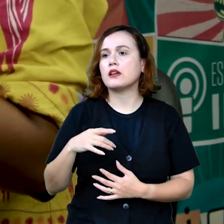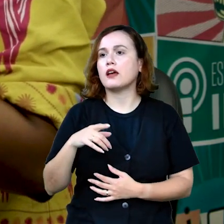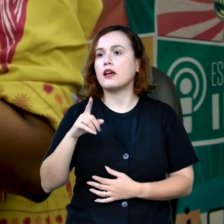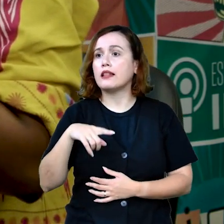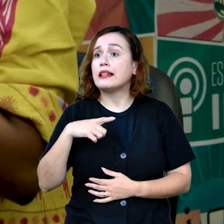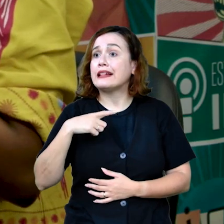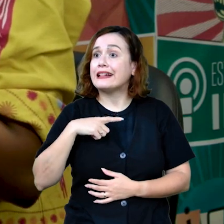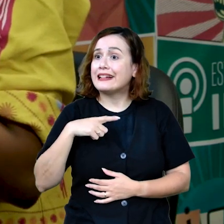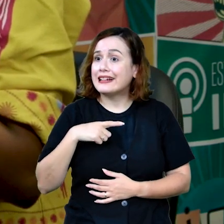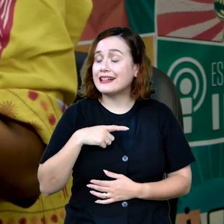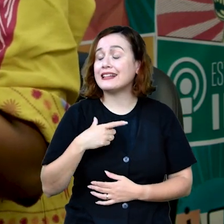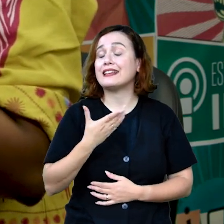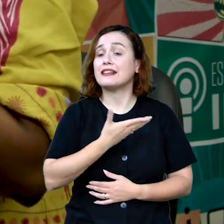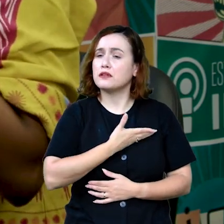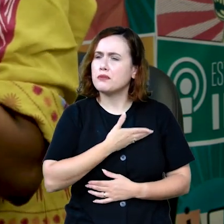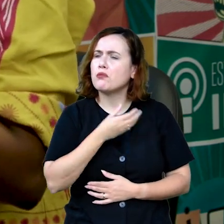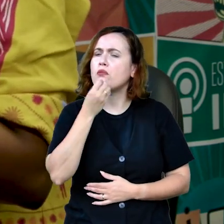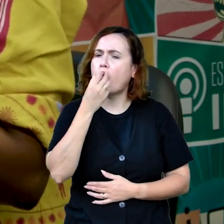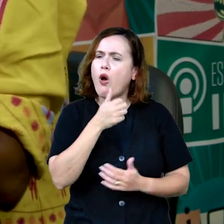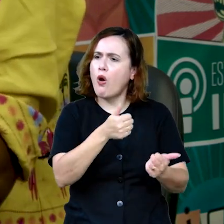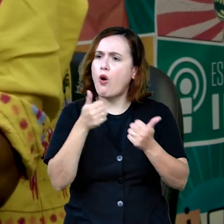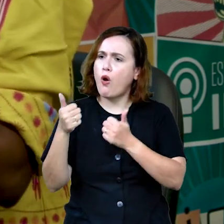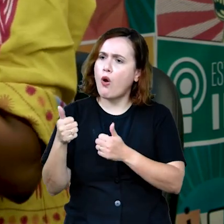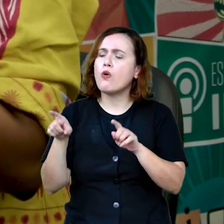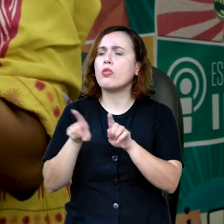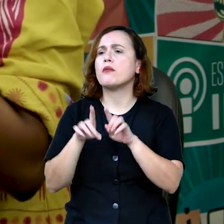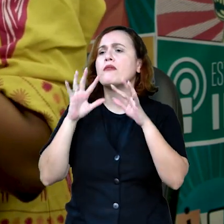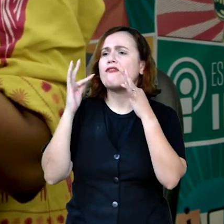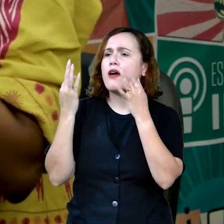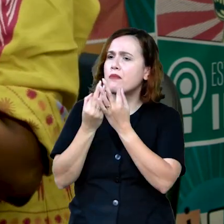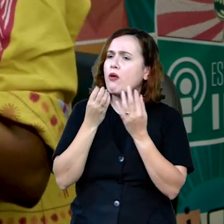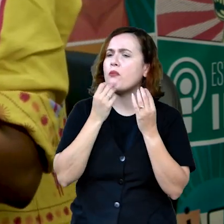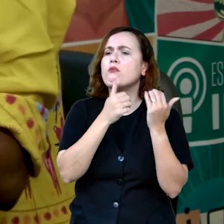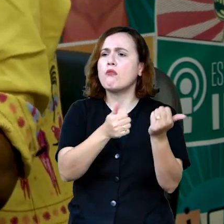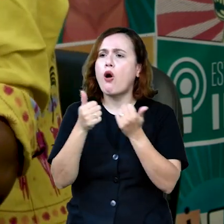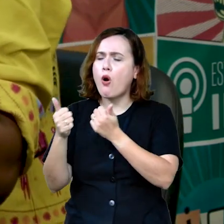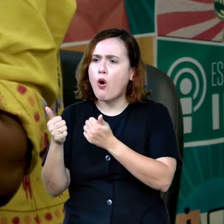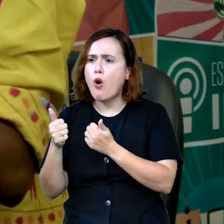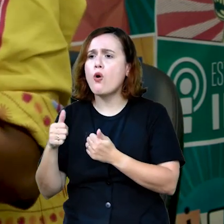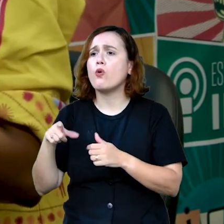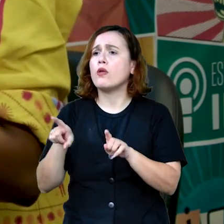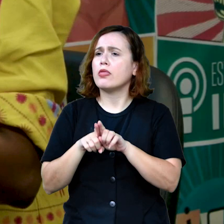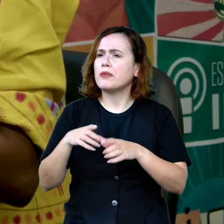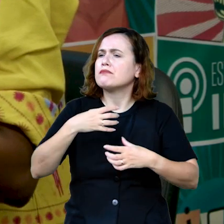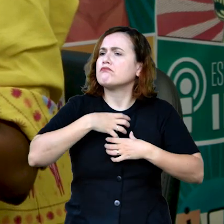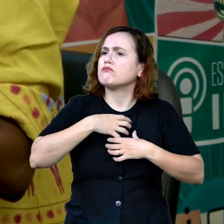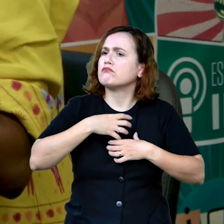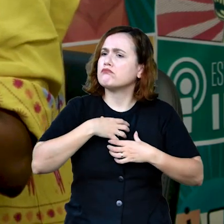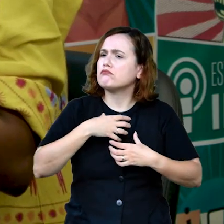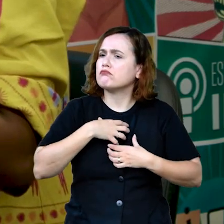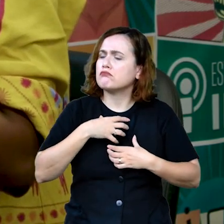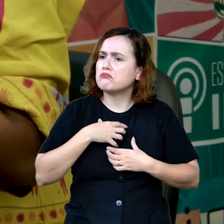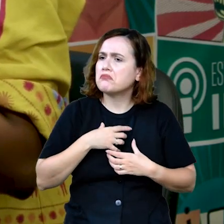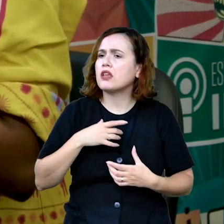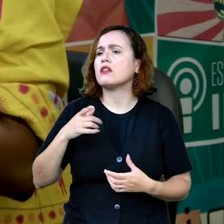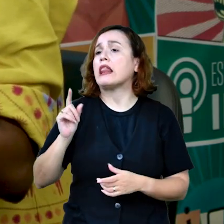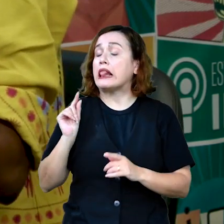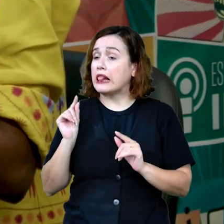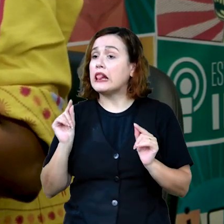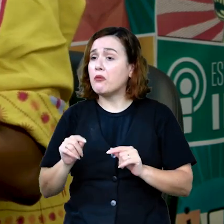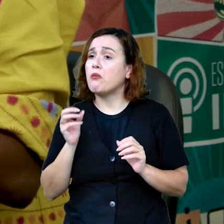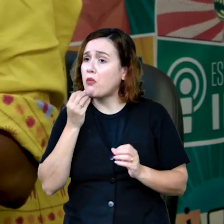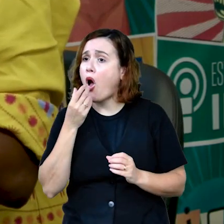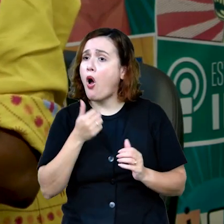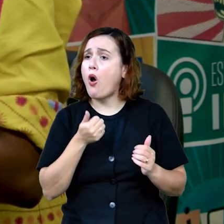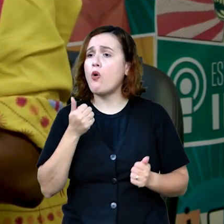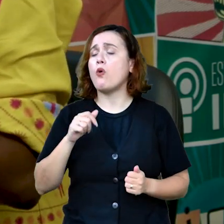tinha bons amigos, eu tinha uma boa família, eu tinha uma boa espiritualidade que me seguraram para isso não, né,